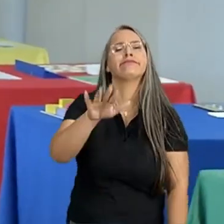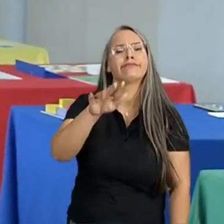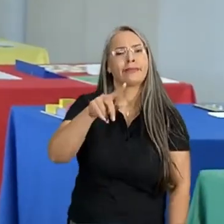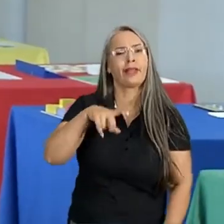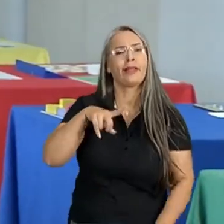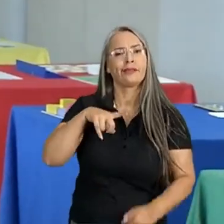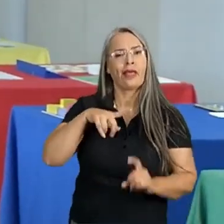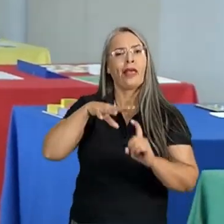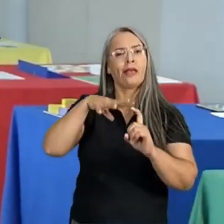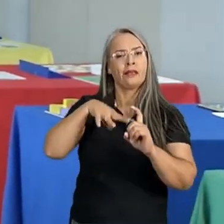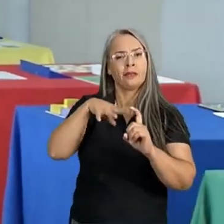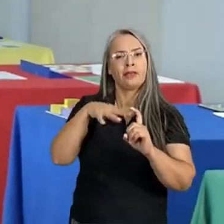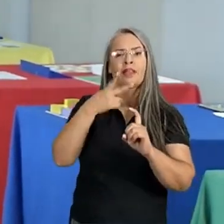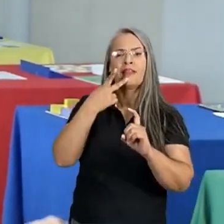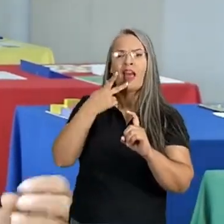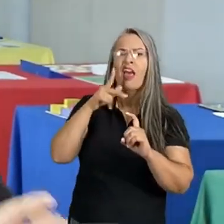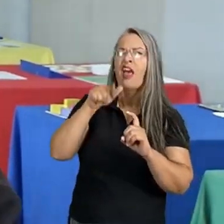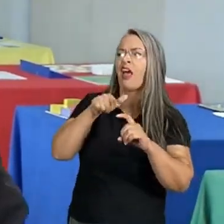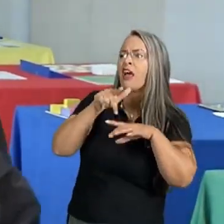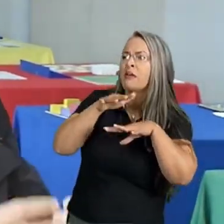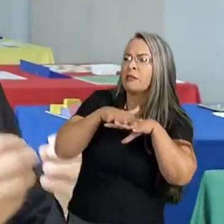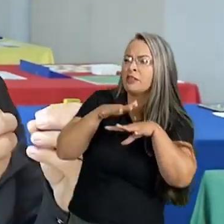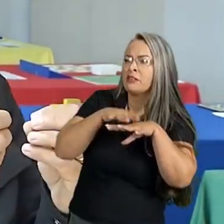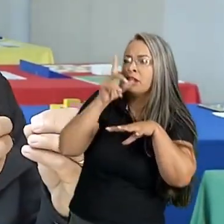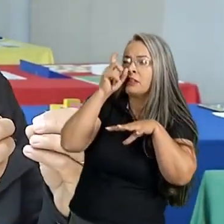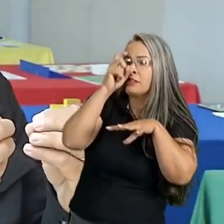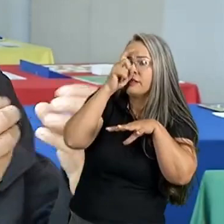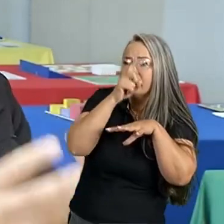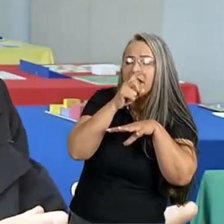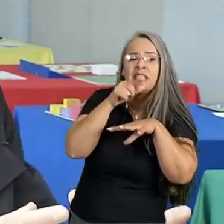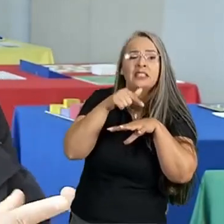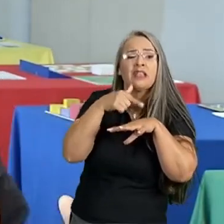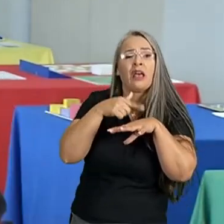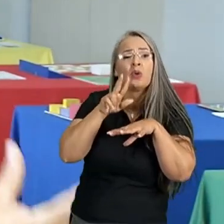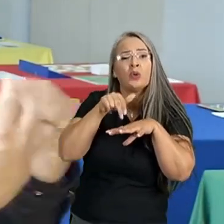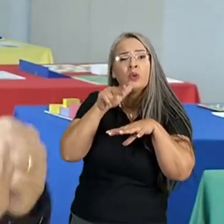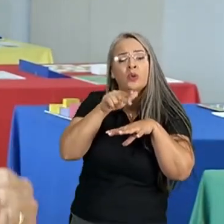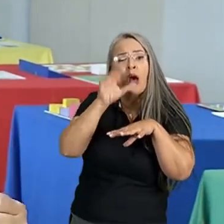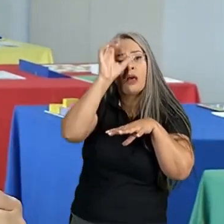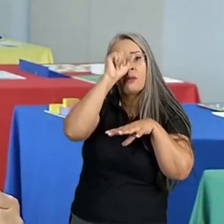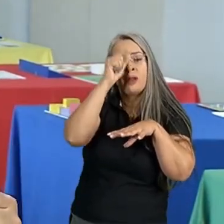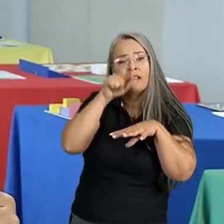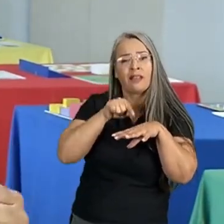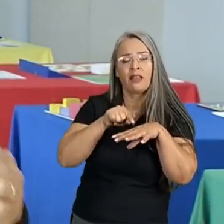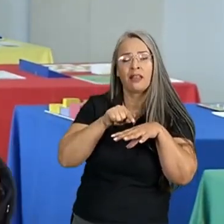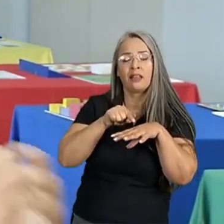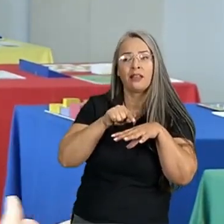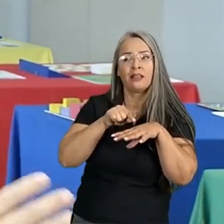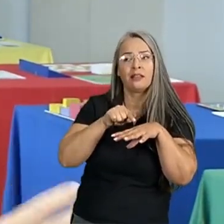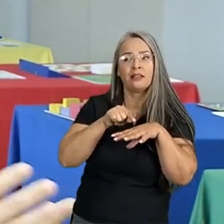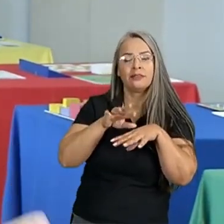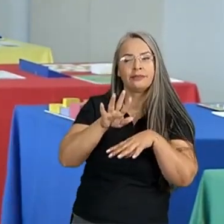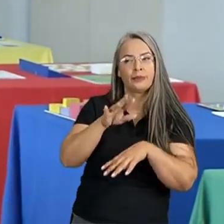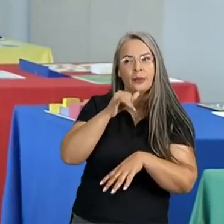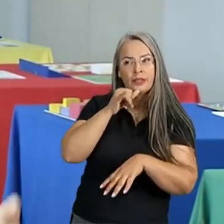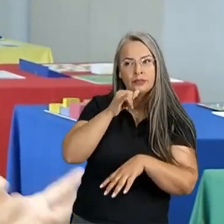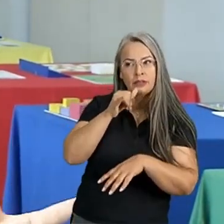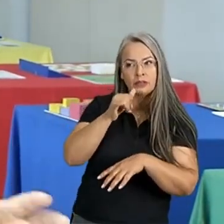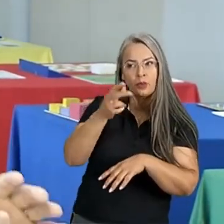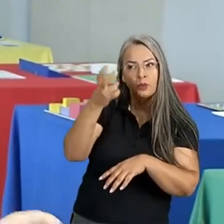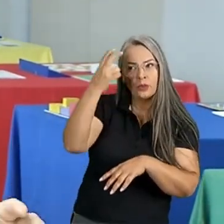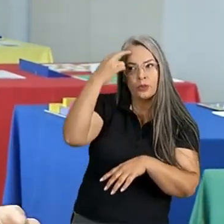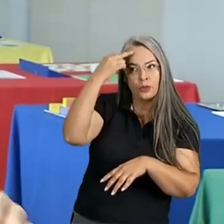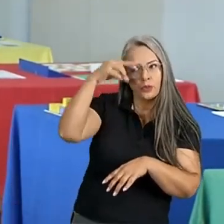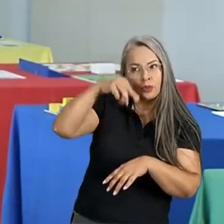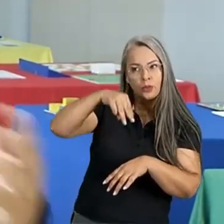aprender matemática é a cultura Maker esse esse se dispor a fazer também ajuda a romper essa barreira que às